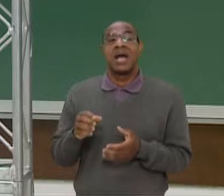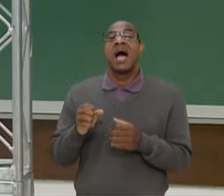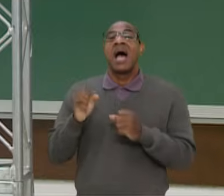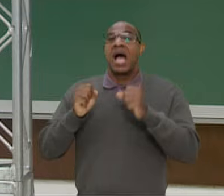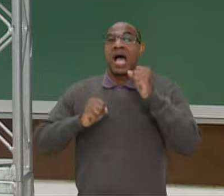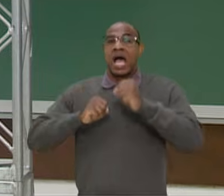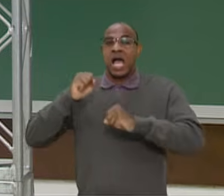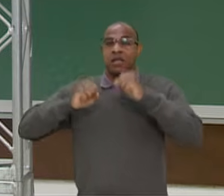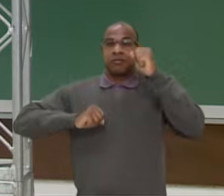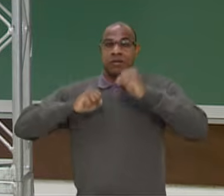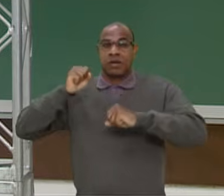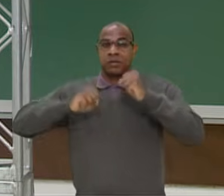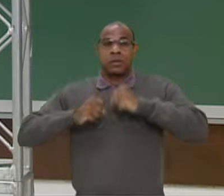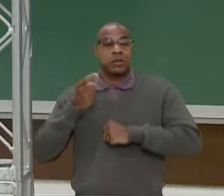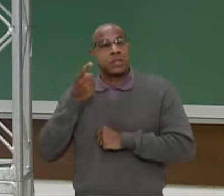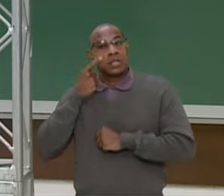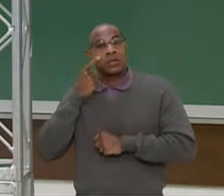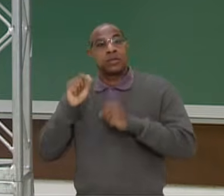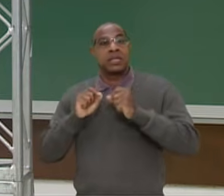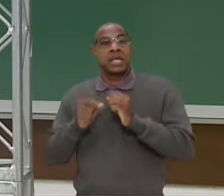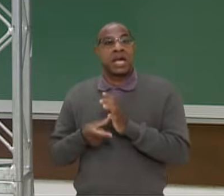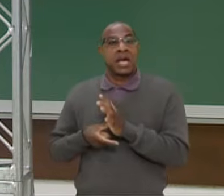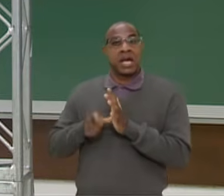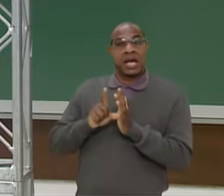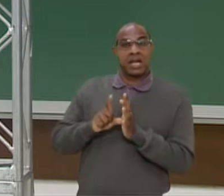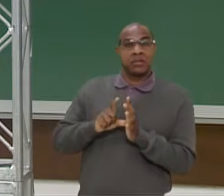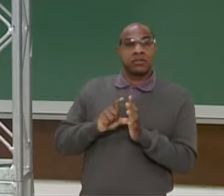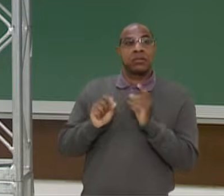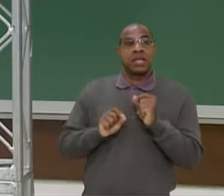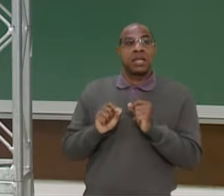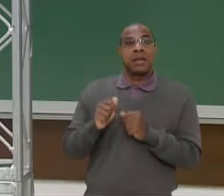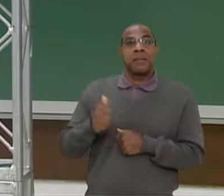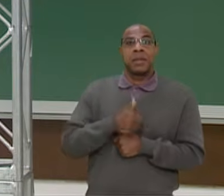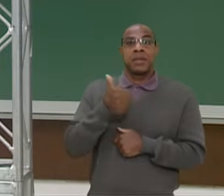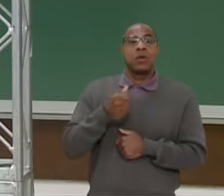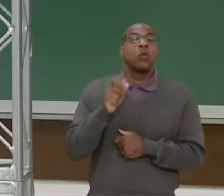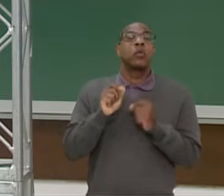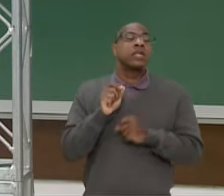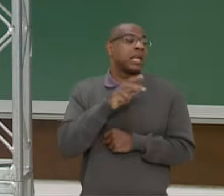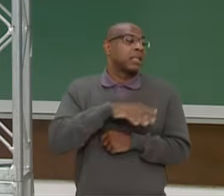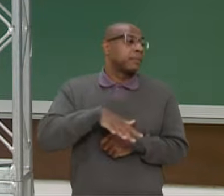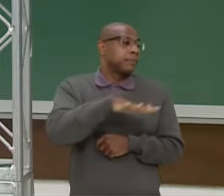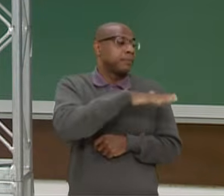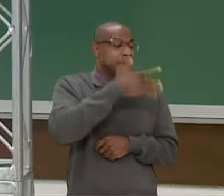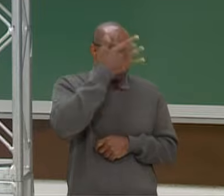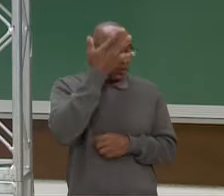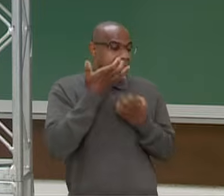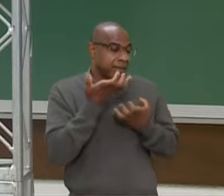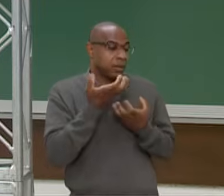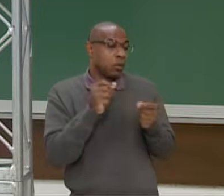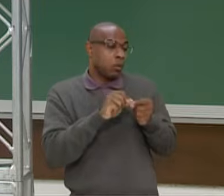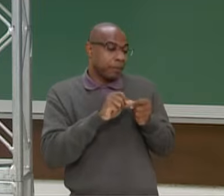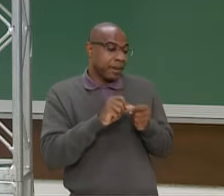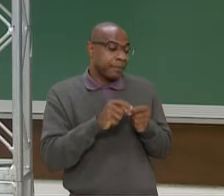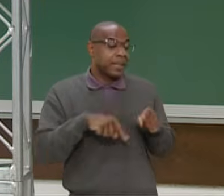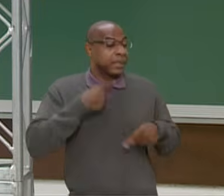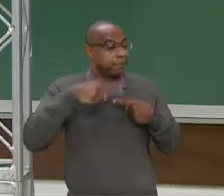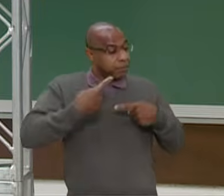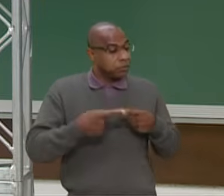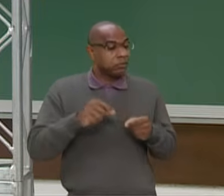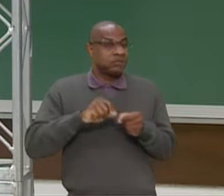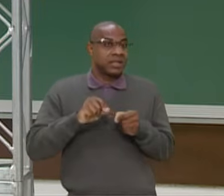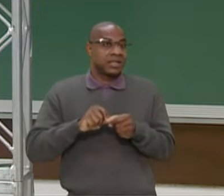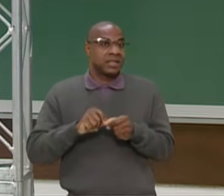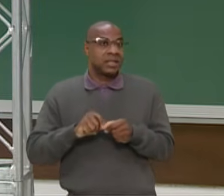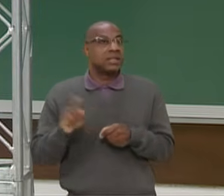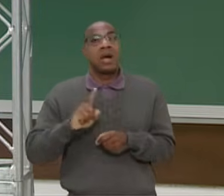estão tentando o que antes era primeiro ver o que as pessoas querem comprar para depois fazer, agora eles produzem